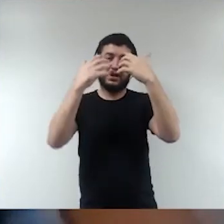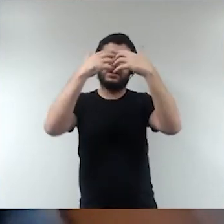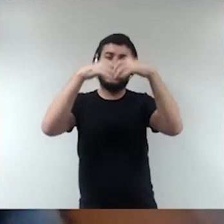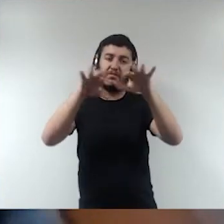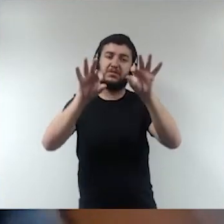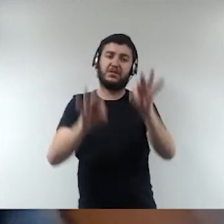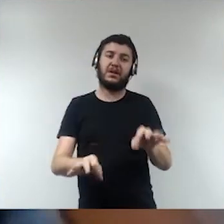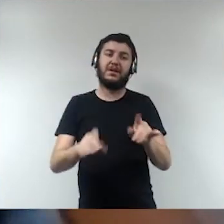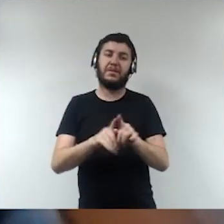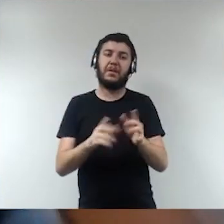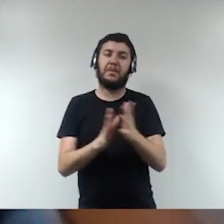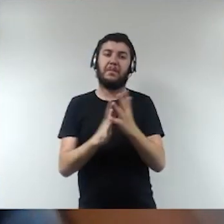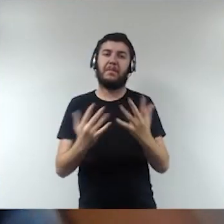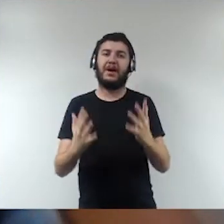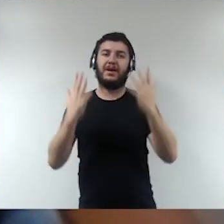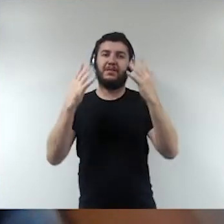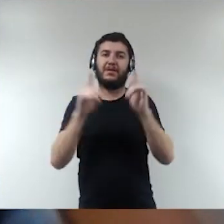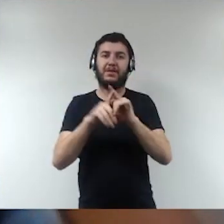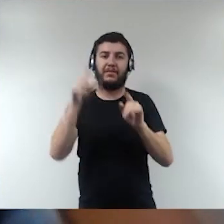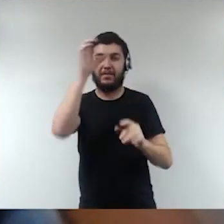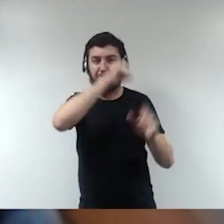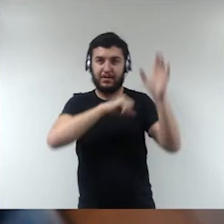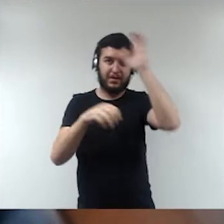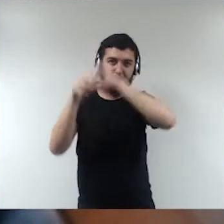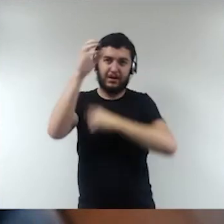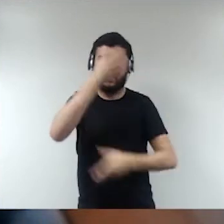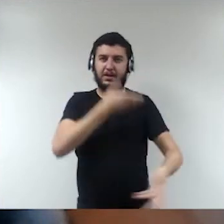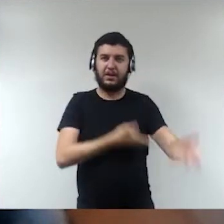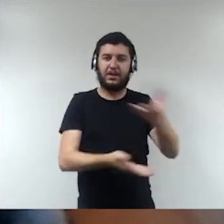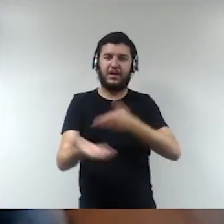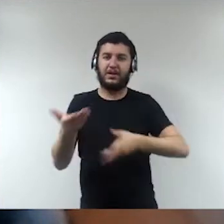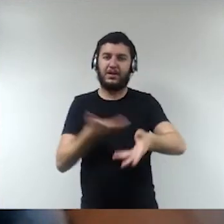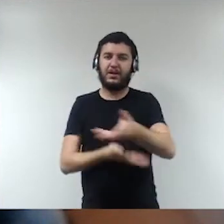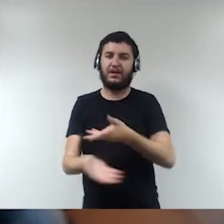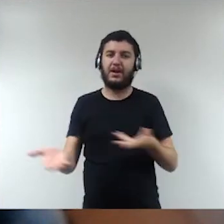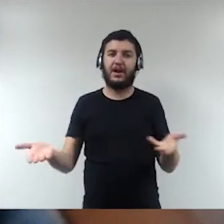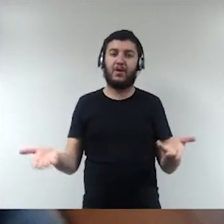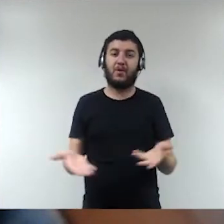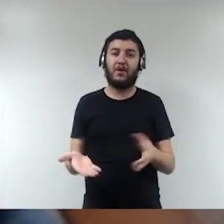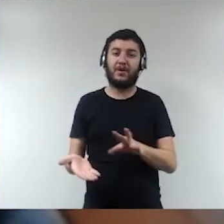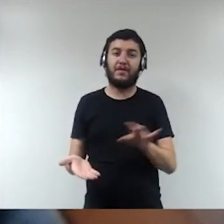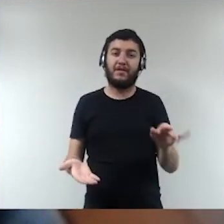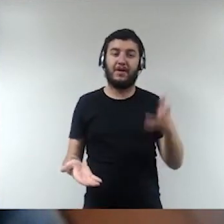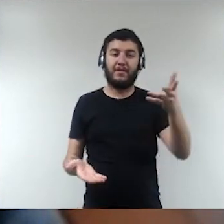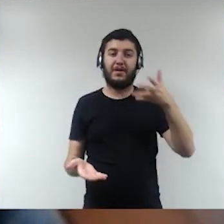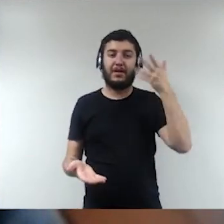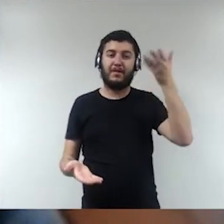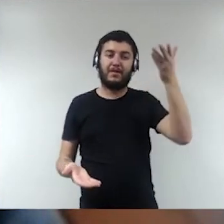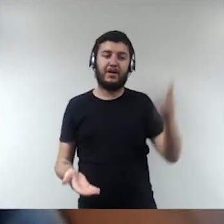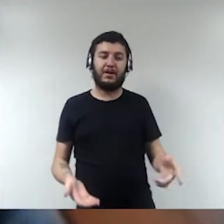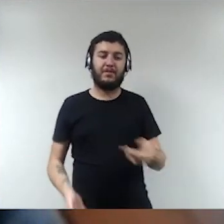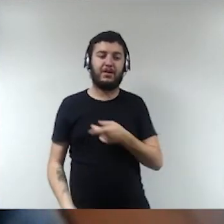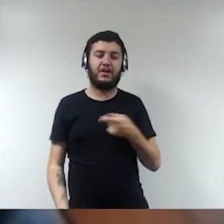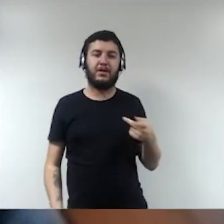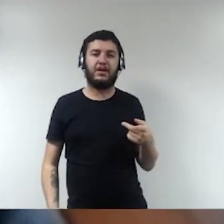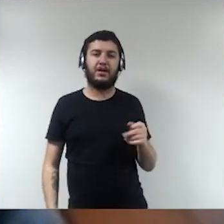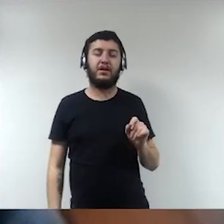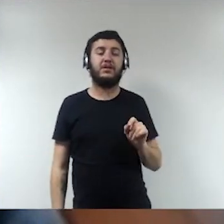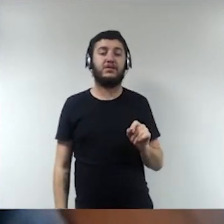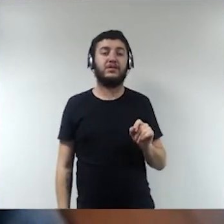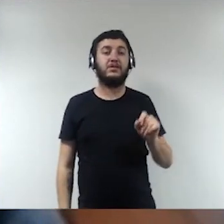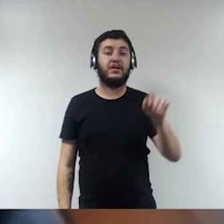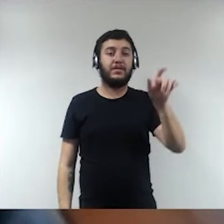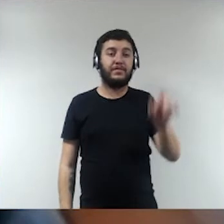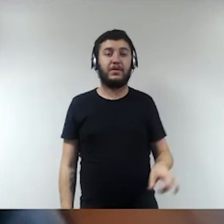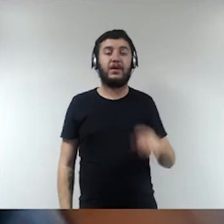a gente vai sempre aprendendo cada vez mais. Eu passo, então, logo a palavra ao nosso querido presidente, líder da Advocacia